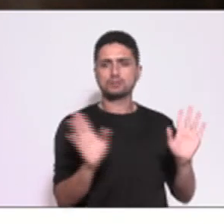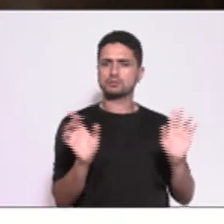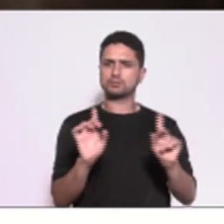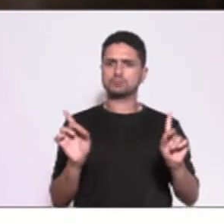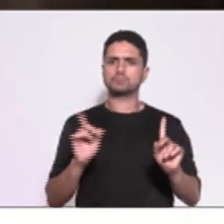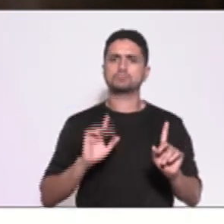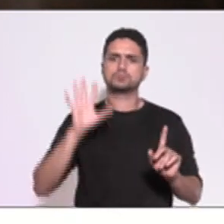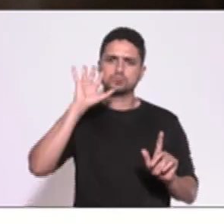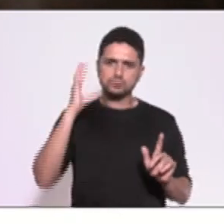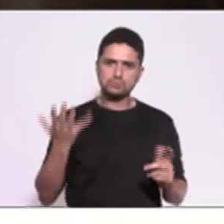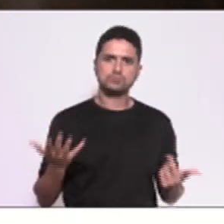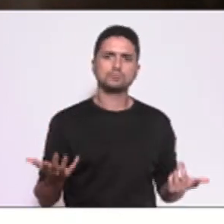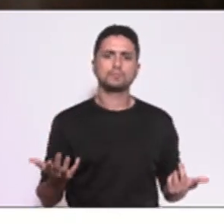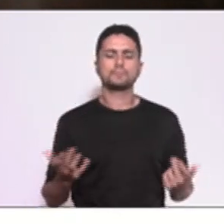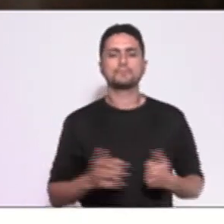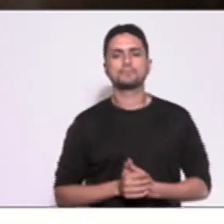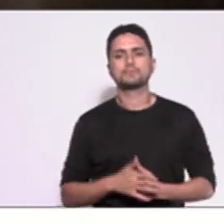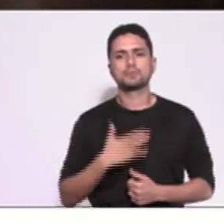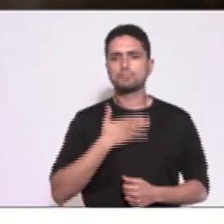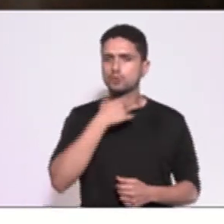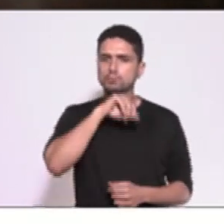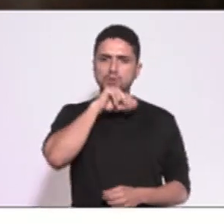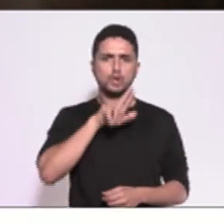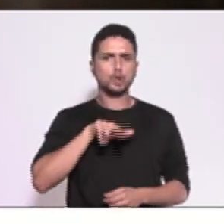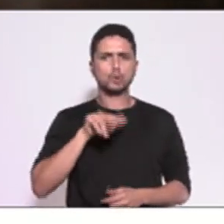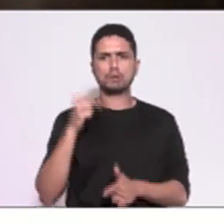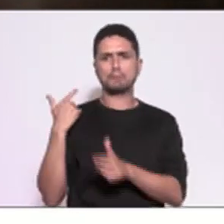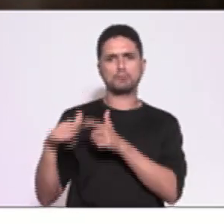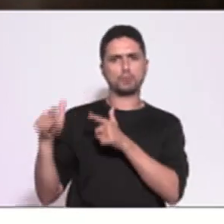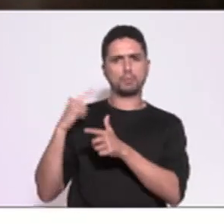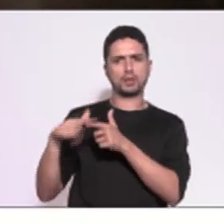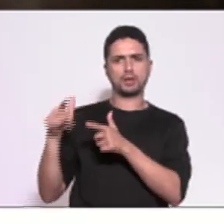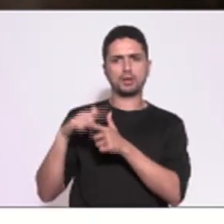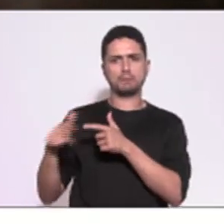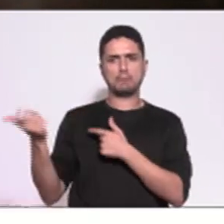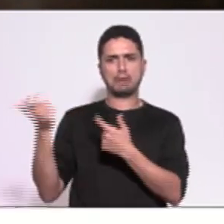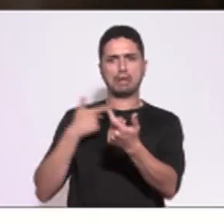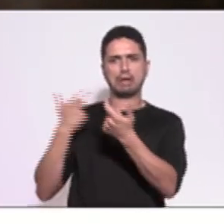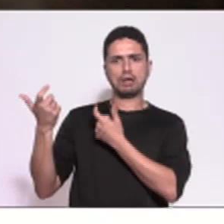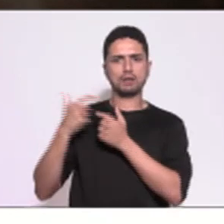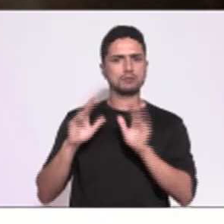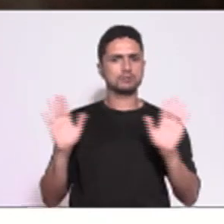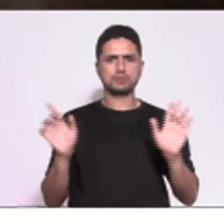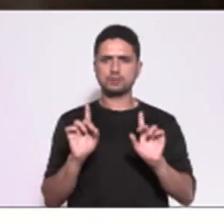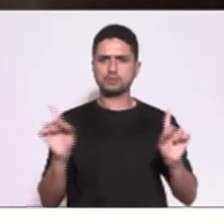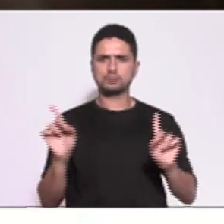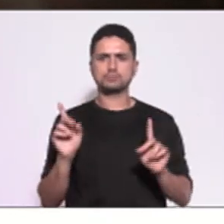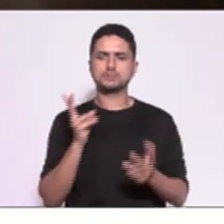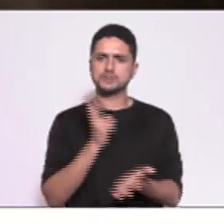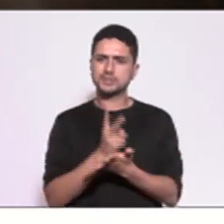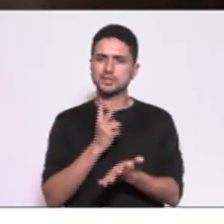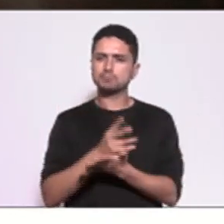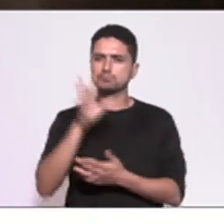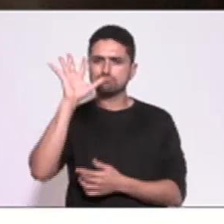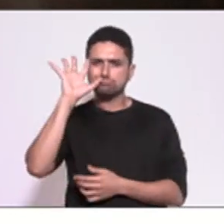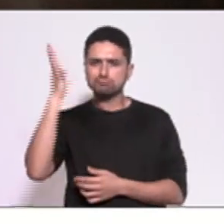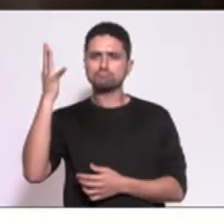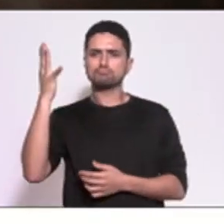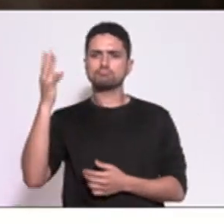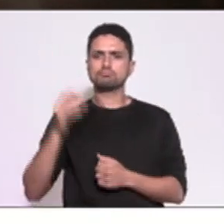Meu pai nunca me apresentou problemas, só soluções. Ele me ensinou a procurar a luz de